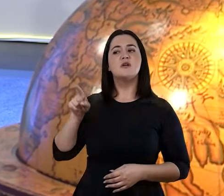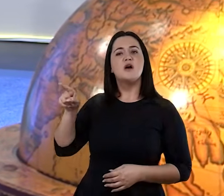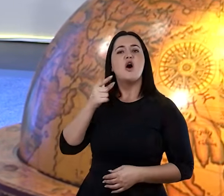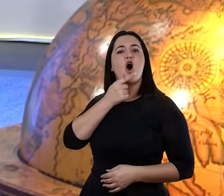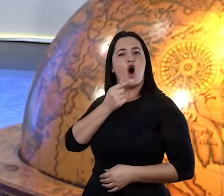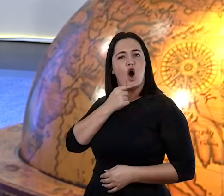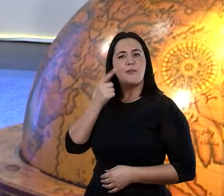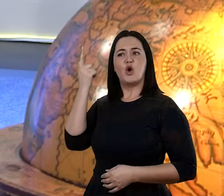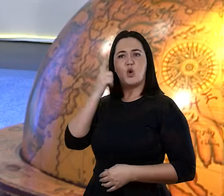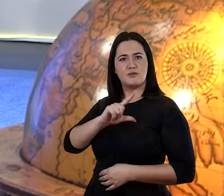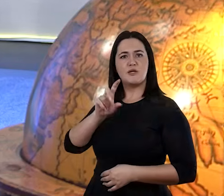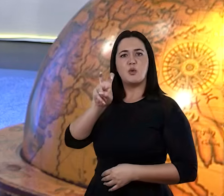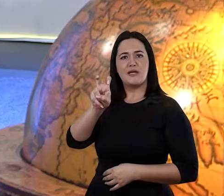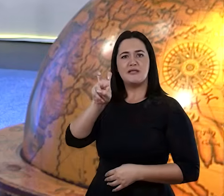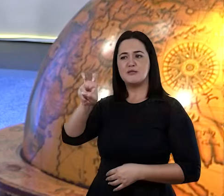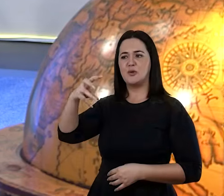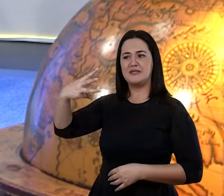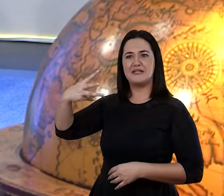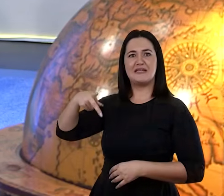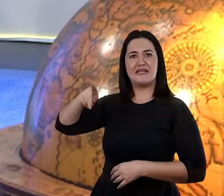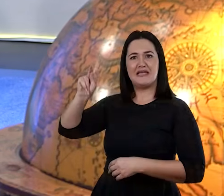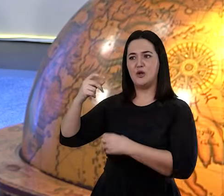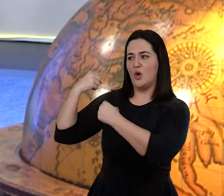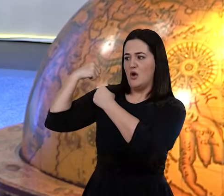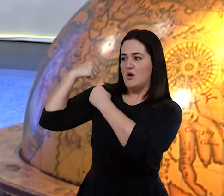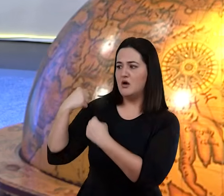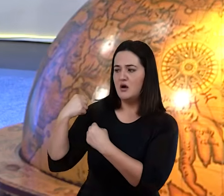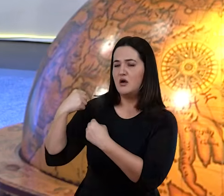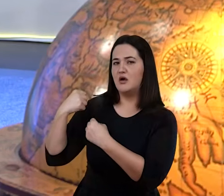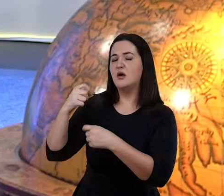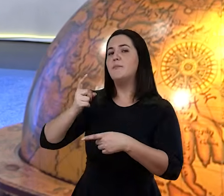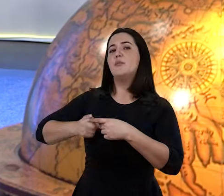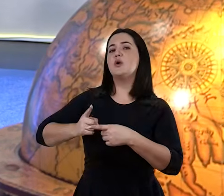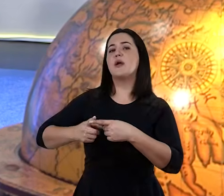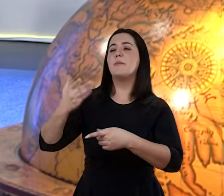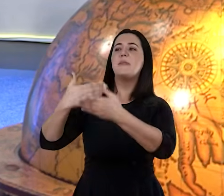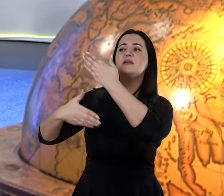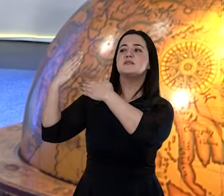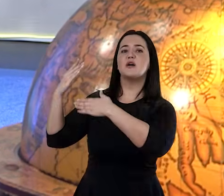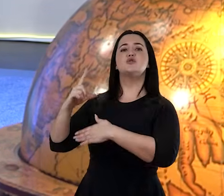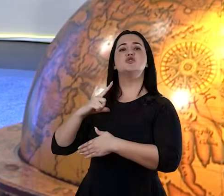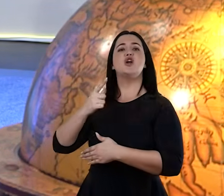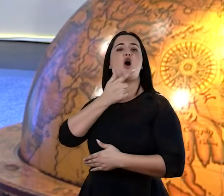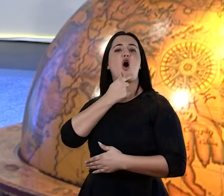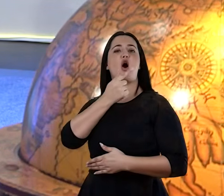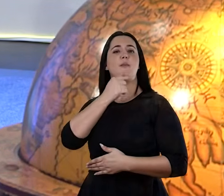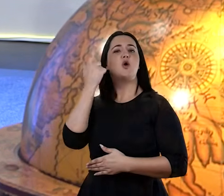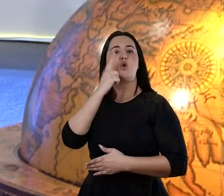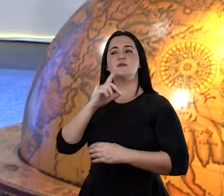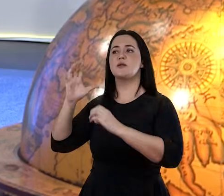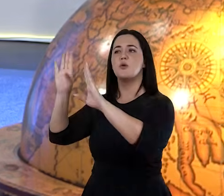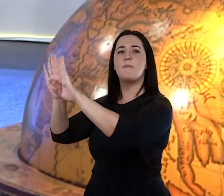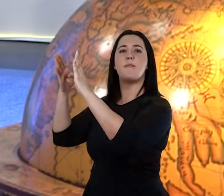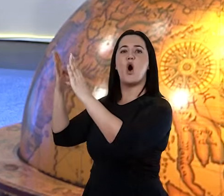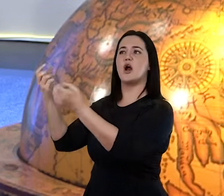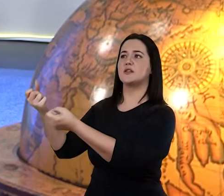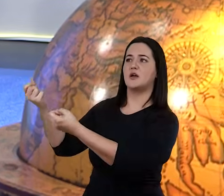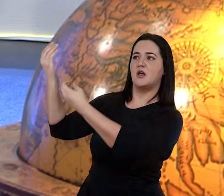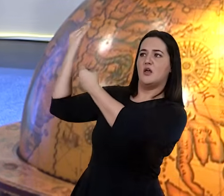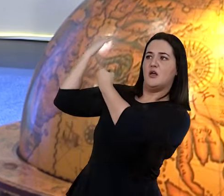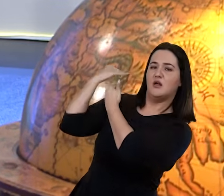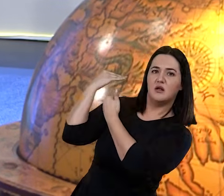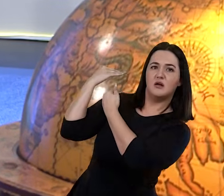ter carregado quase meia tonelada, por que Sansão não poderia fazer isso com as portas de Gaza? E com um